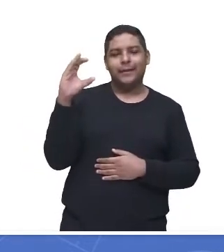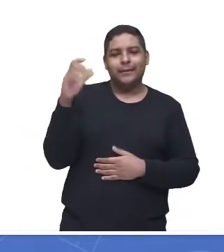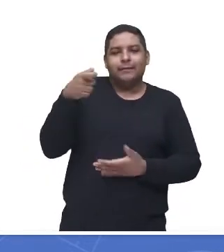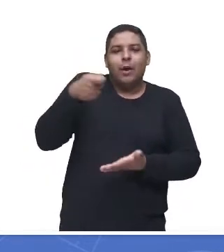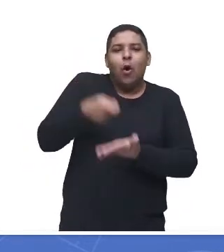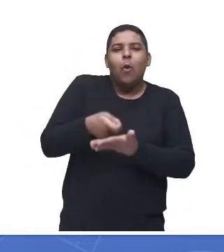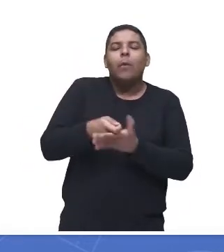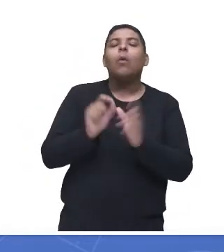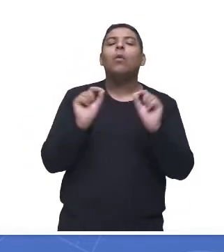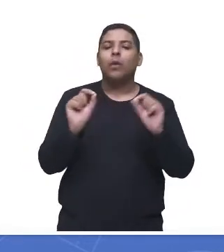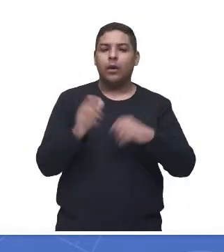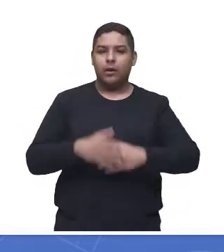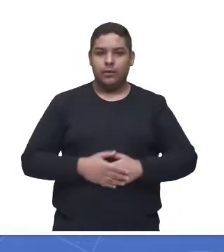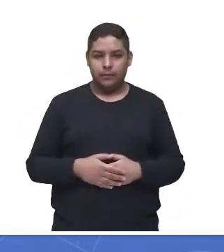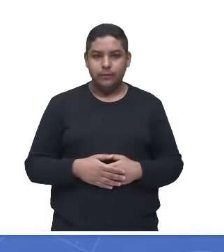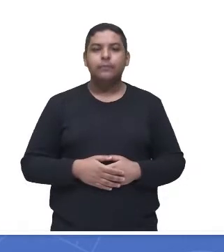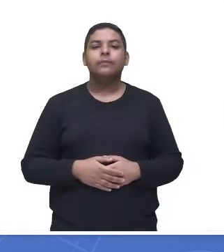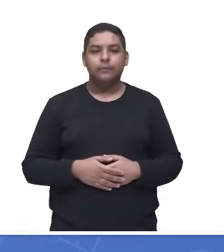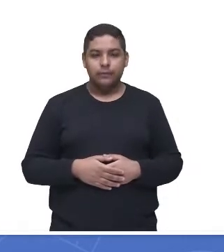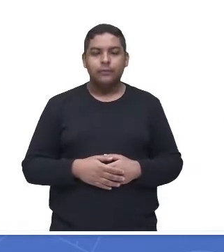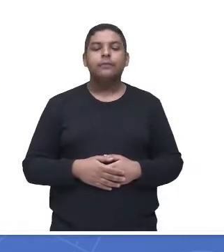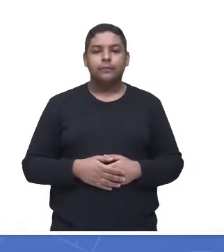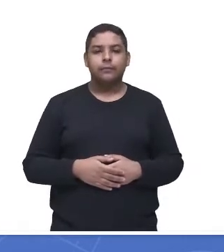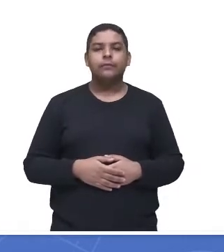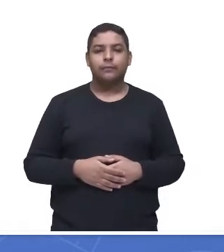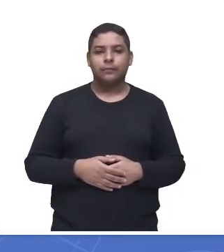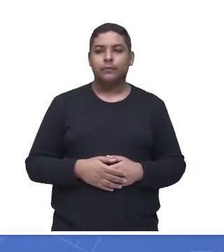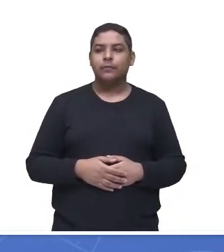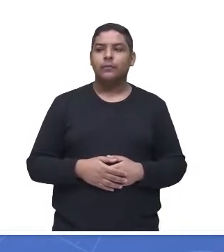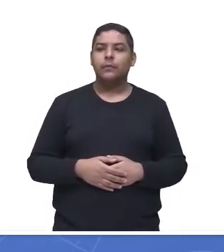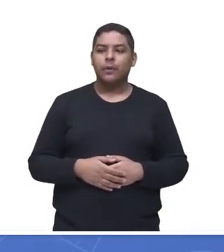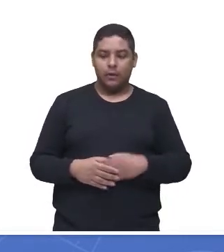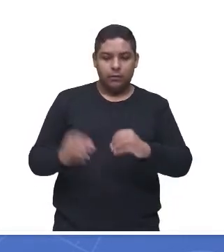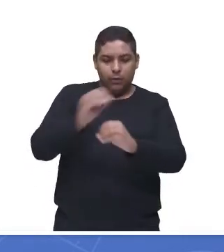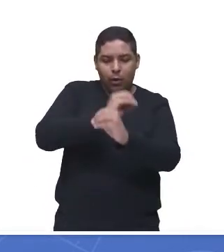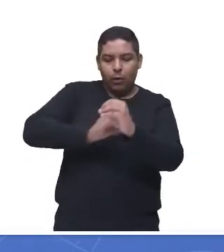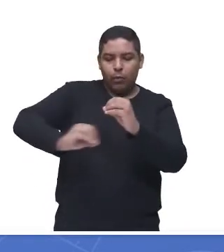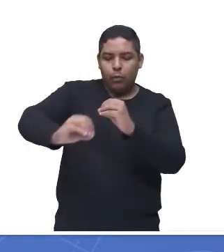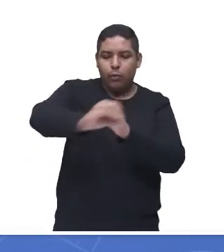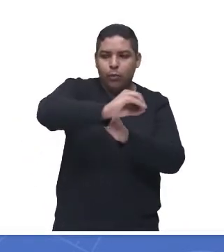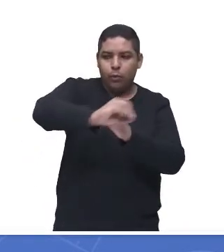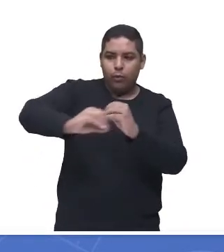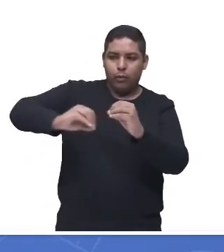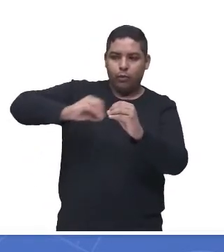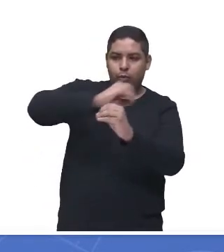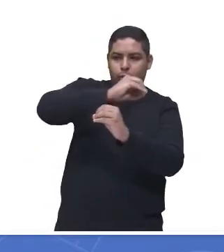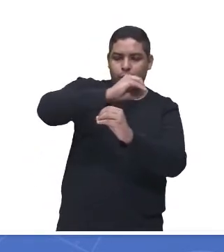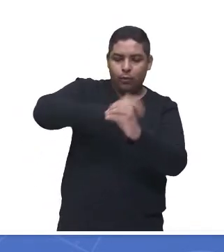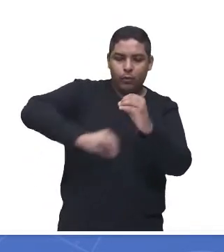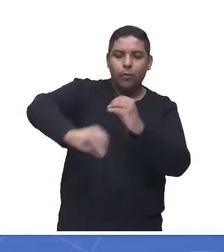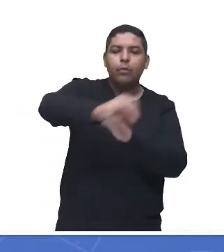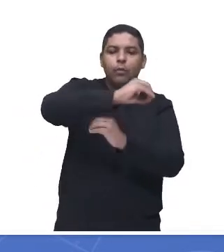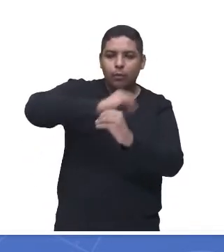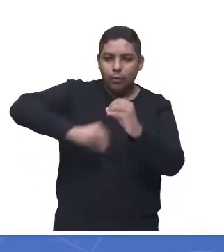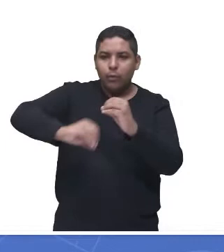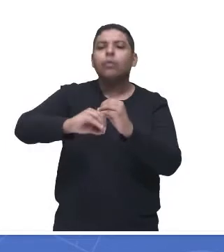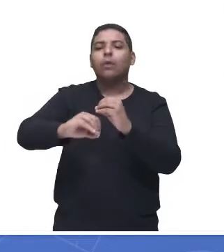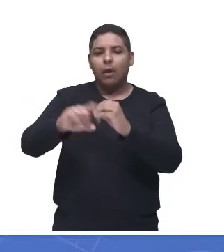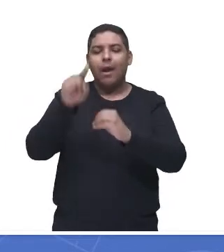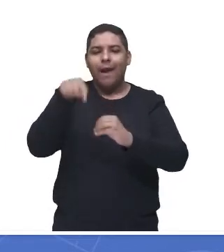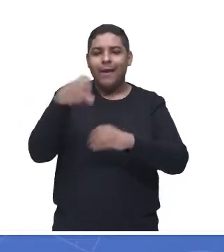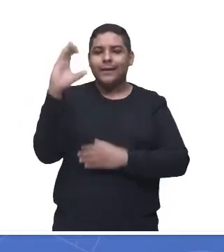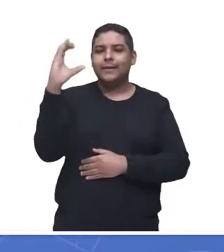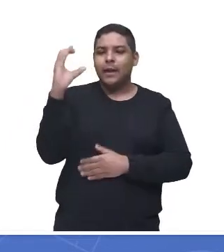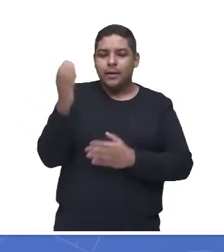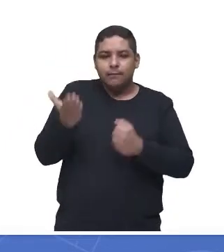geografia, o movimento de translação, de rotação. Aí a ciência veio, né, fundamentar essa ideia, que,